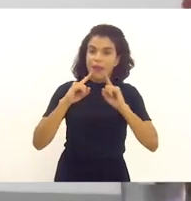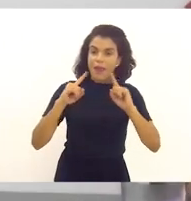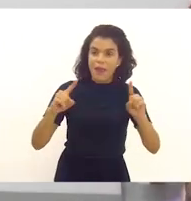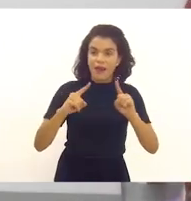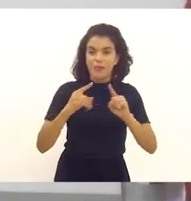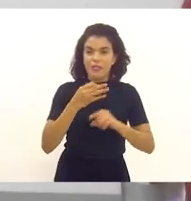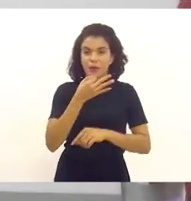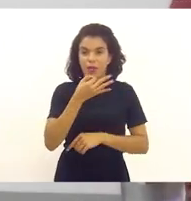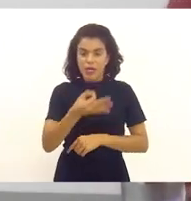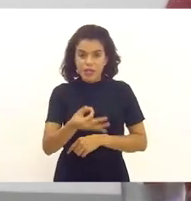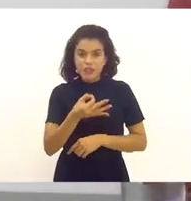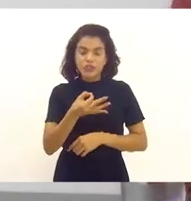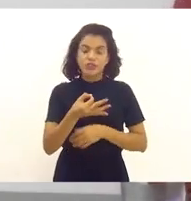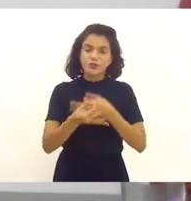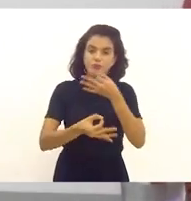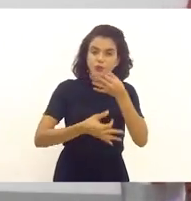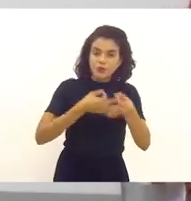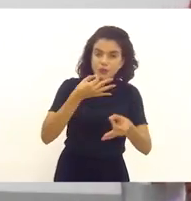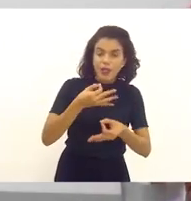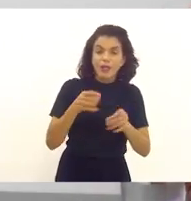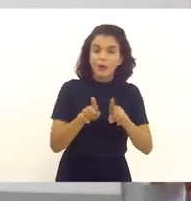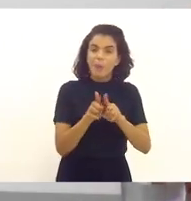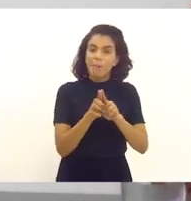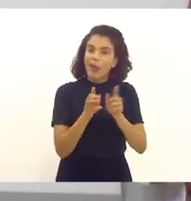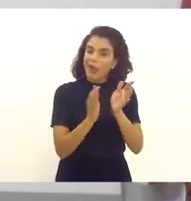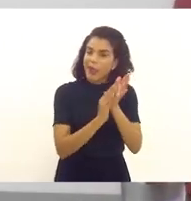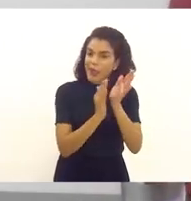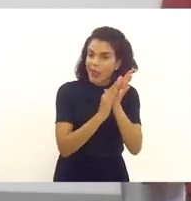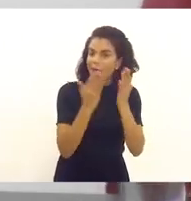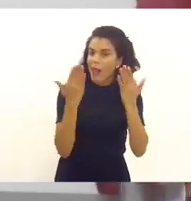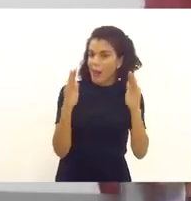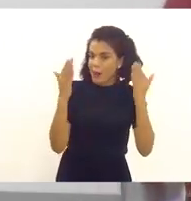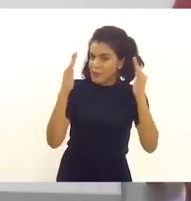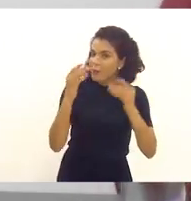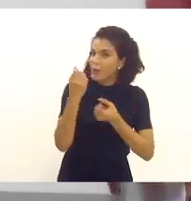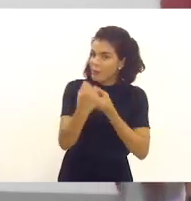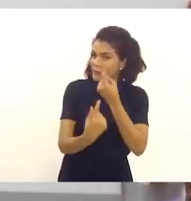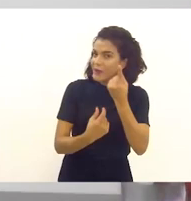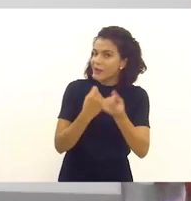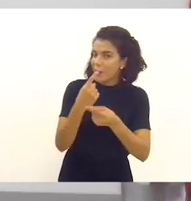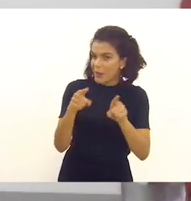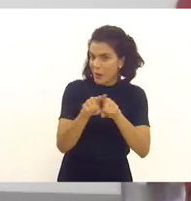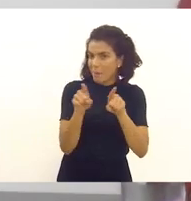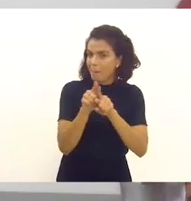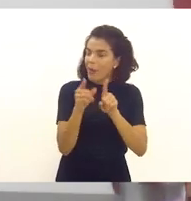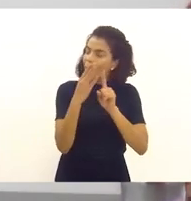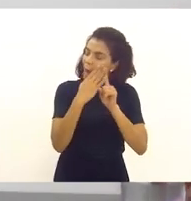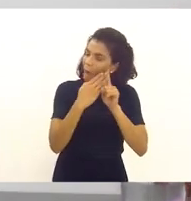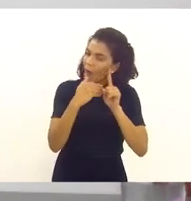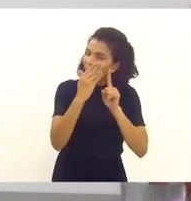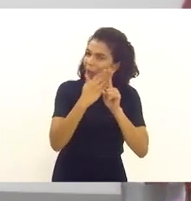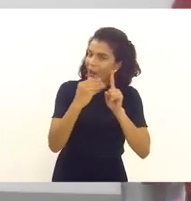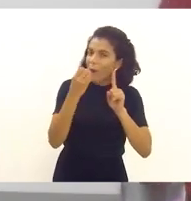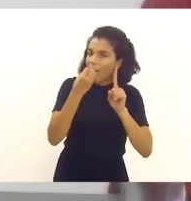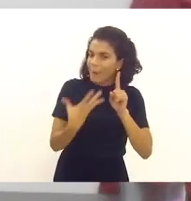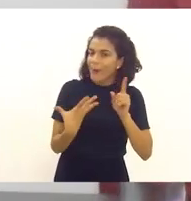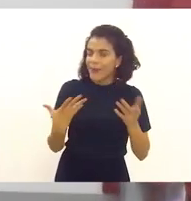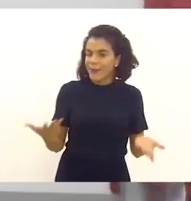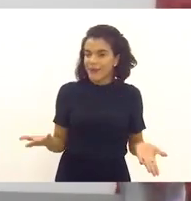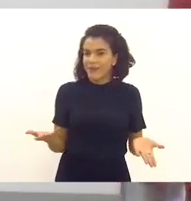críticas sugestões e elogios também né porque de vez em quando a gente também recebeu um carinho também faz bem